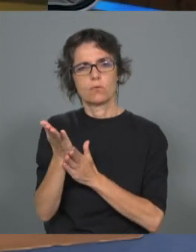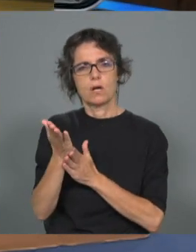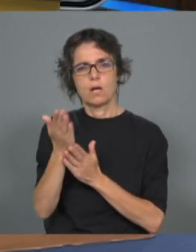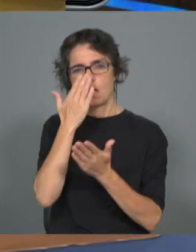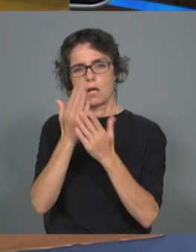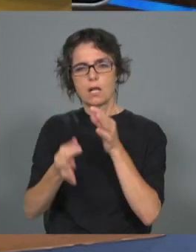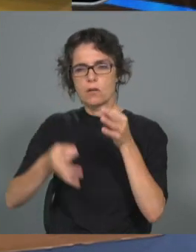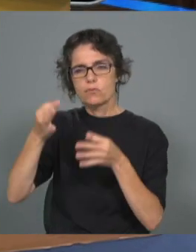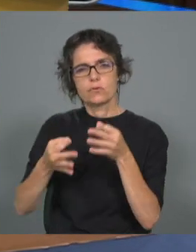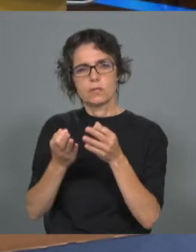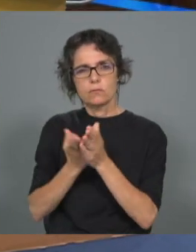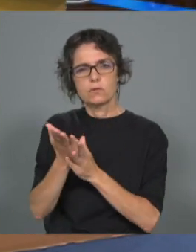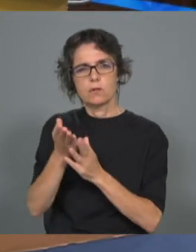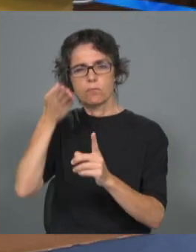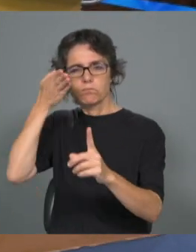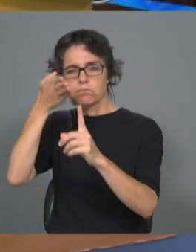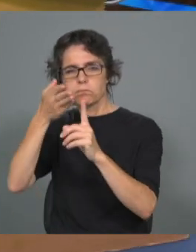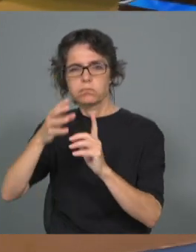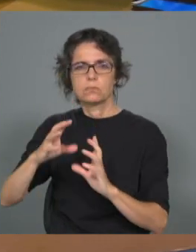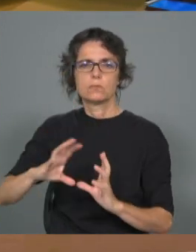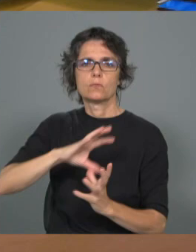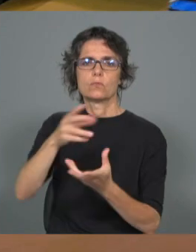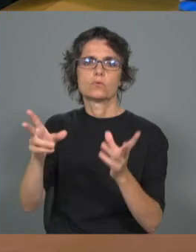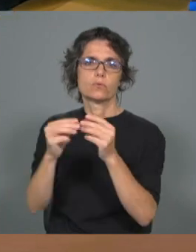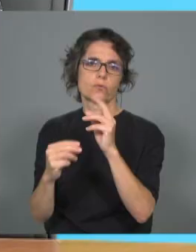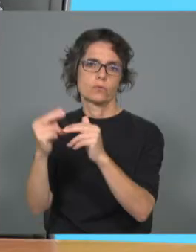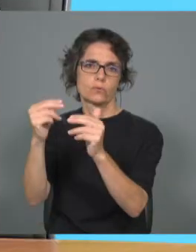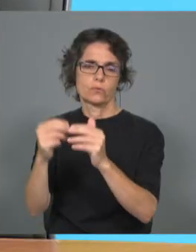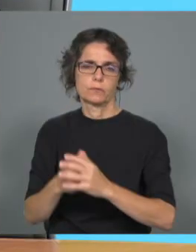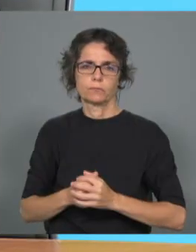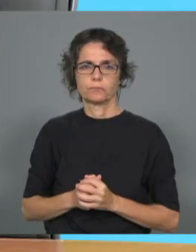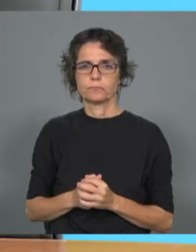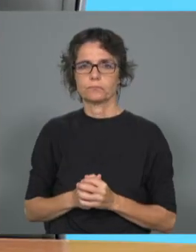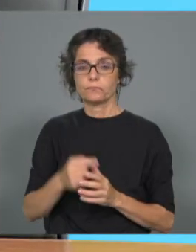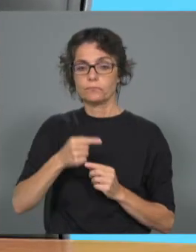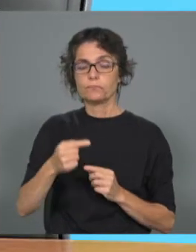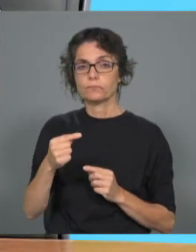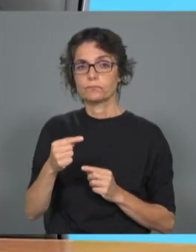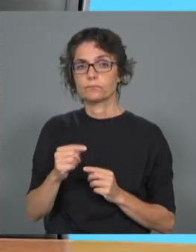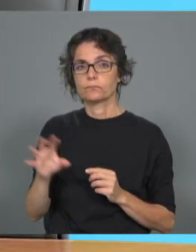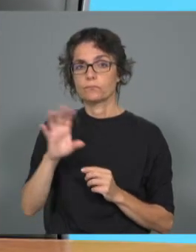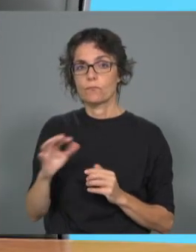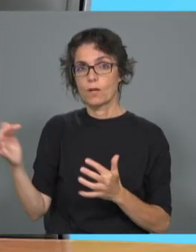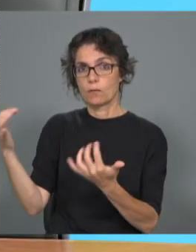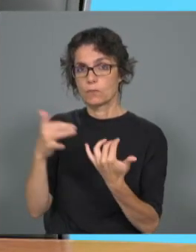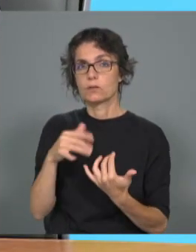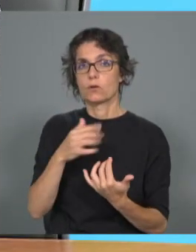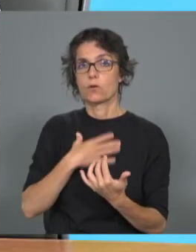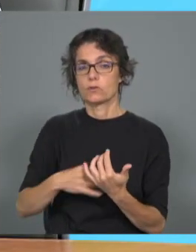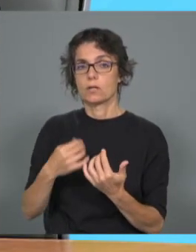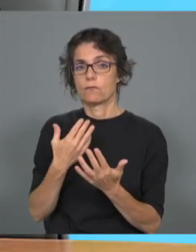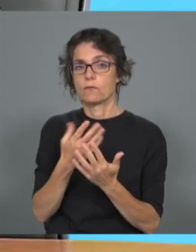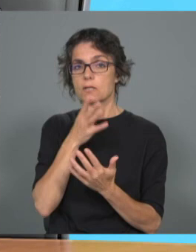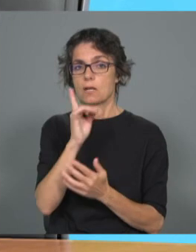com a construção de um mundo novo. Estando aqui na Semana Nacional de Migrações, eu gostaria de trazer aqui uma outra visão, que